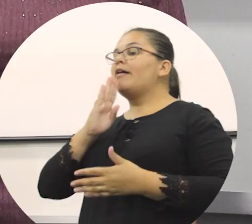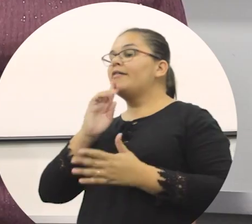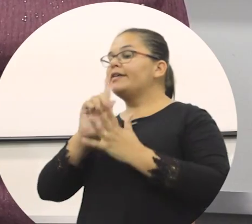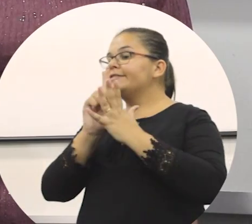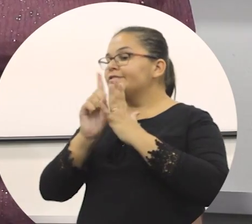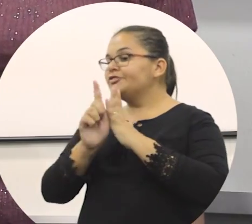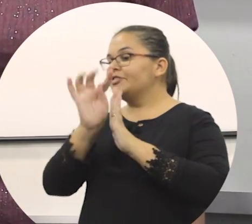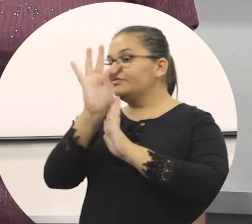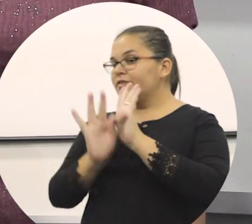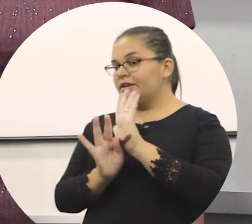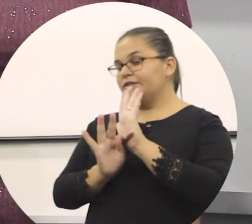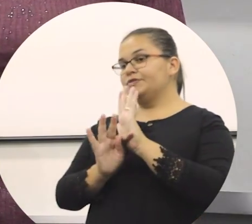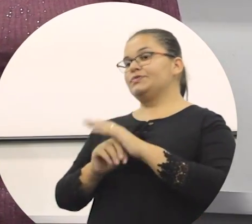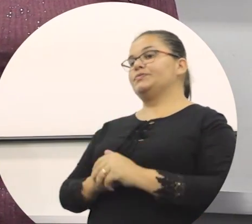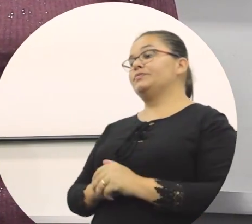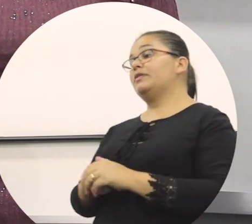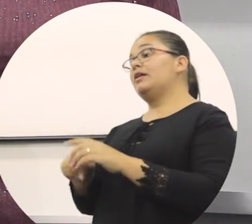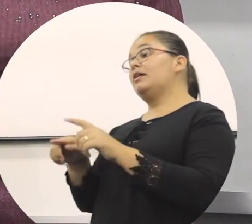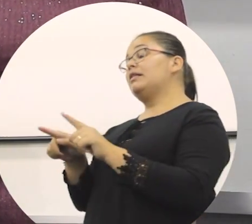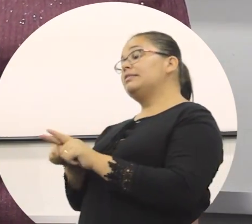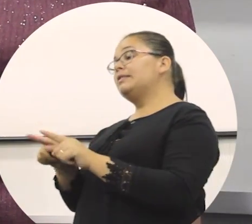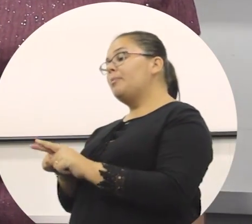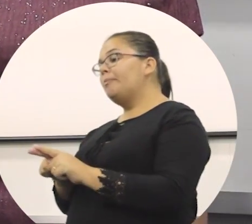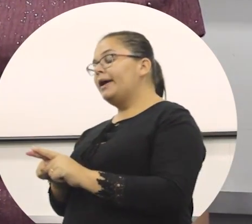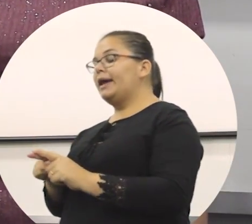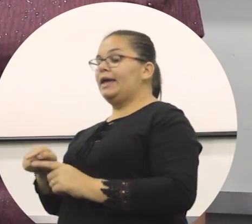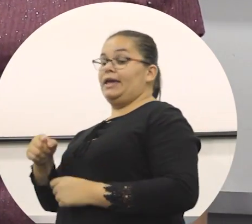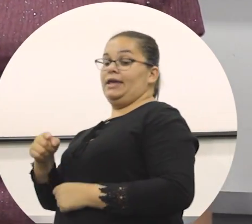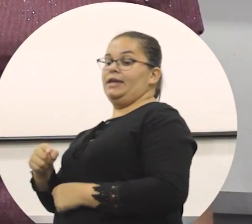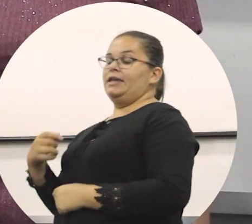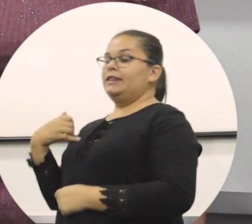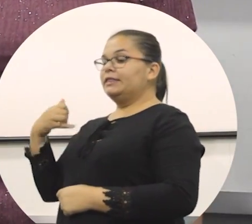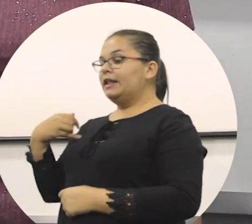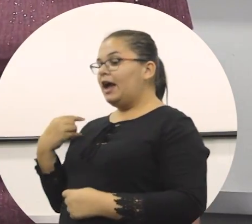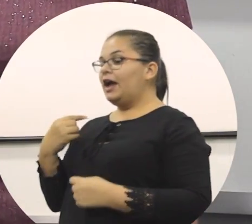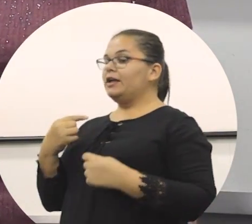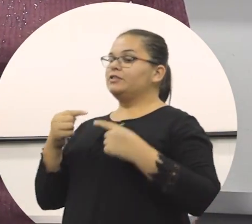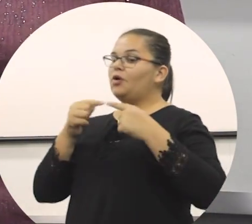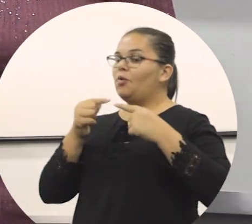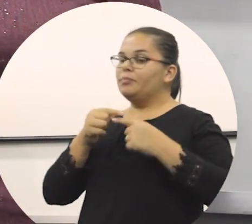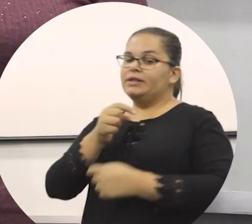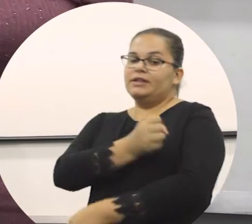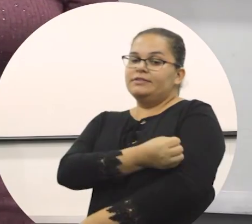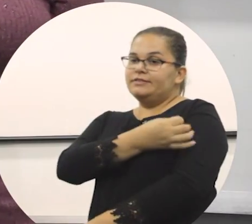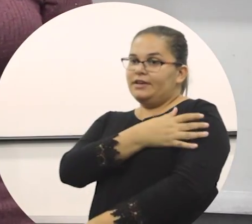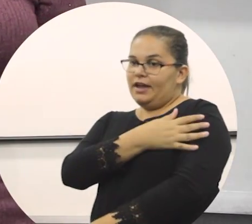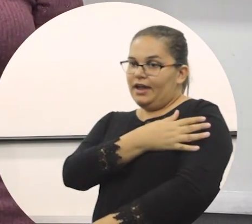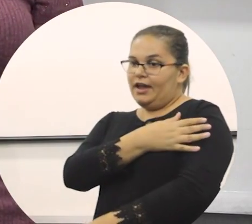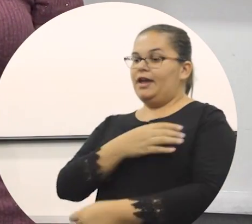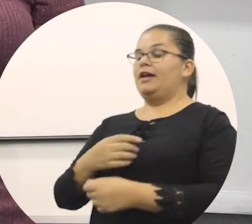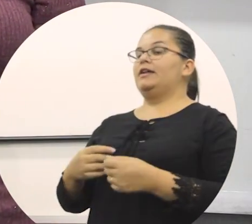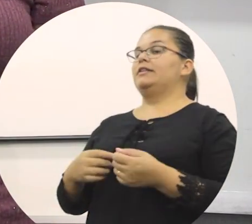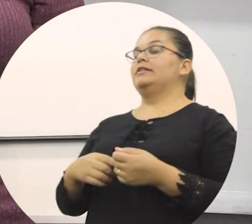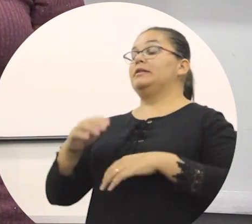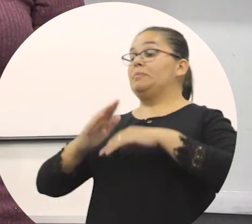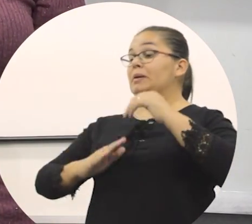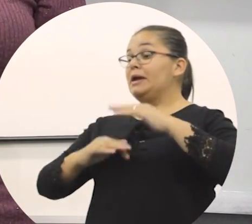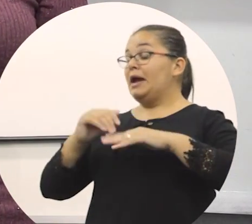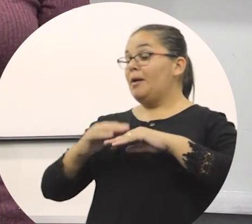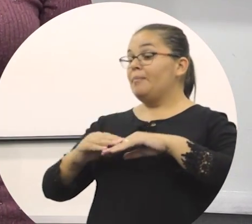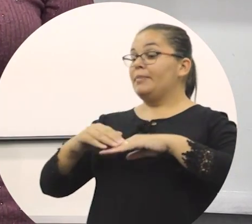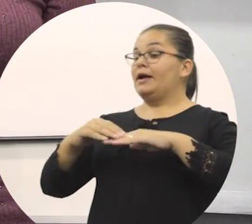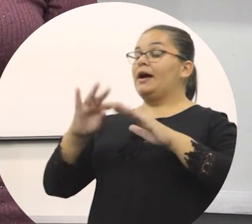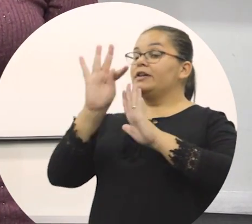diferentes gêneros, de acordo com essa faixa etária, a capacidade também do processo e da prática de leitura de